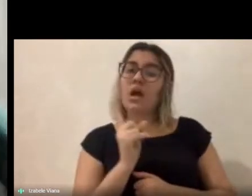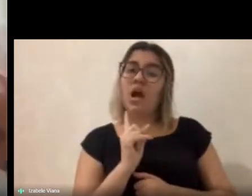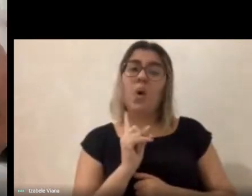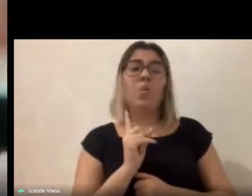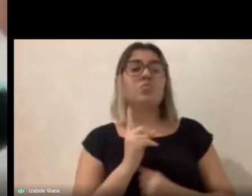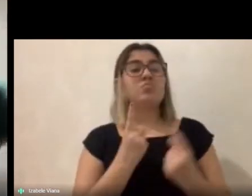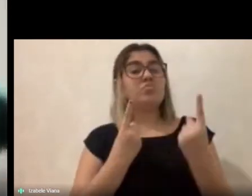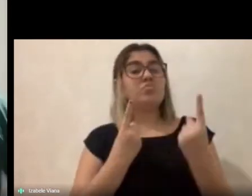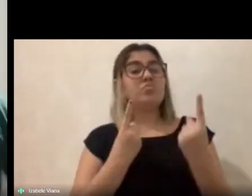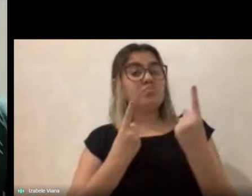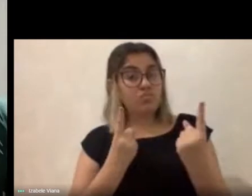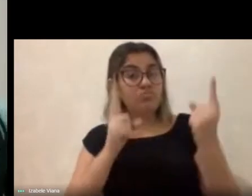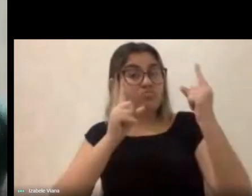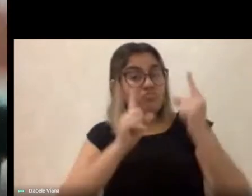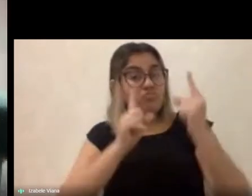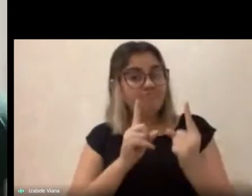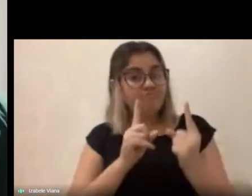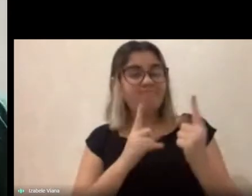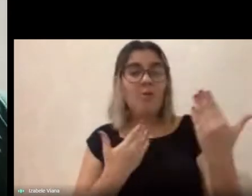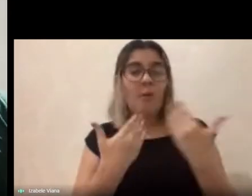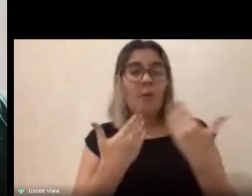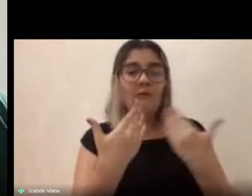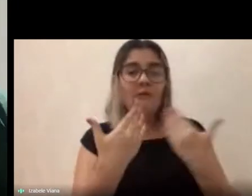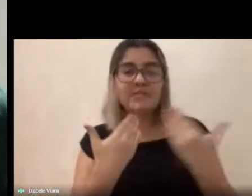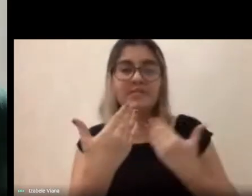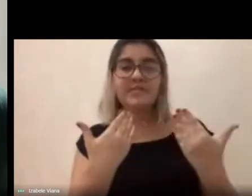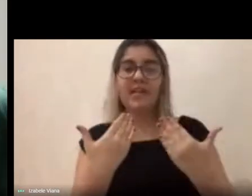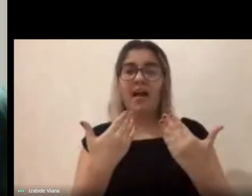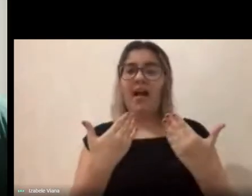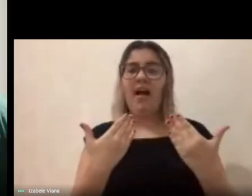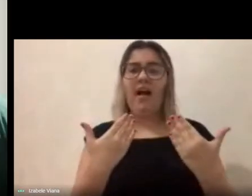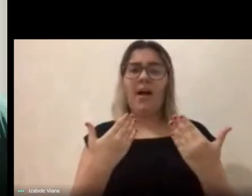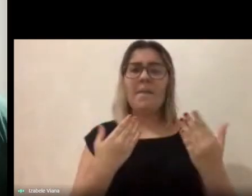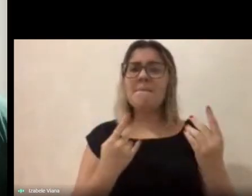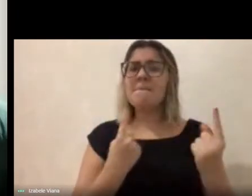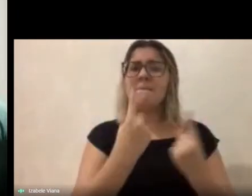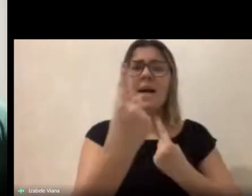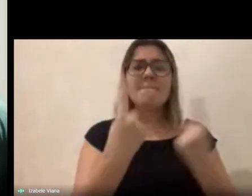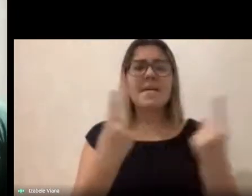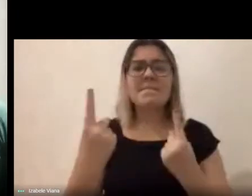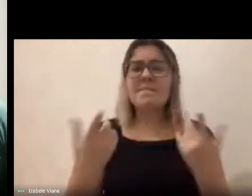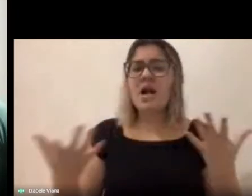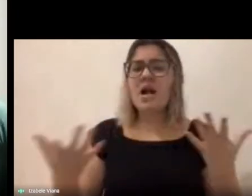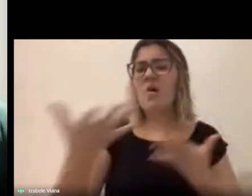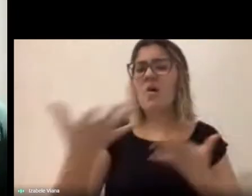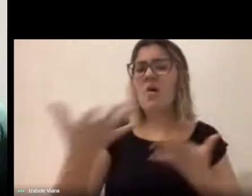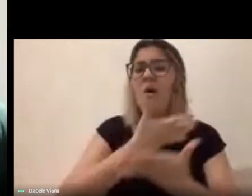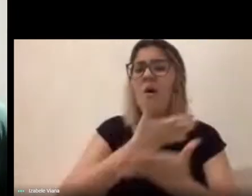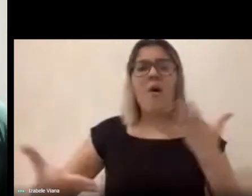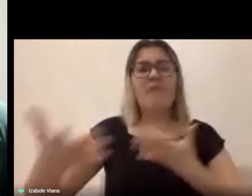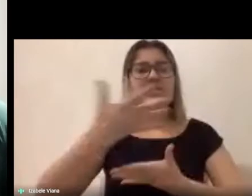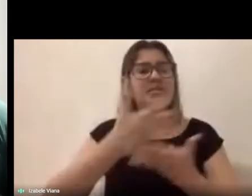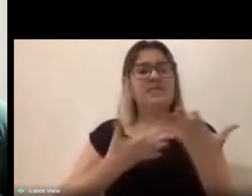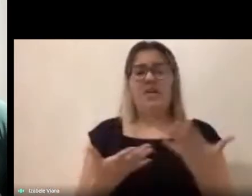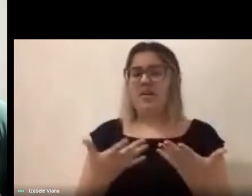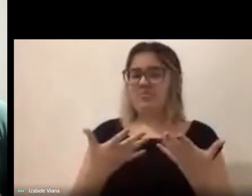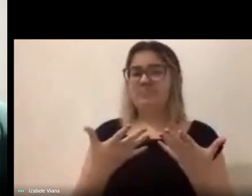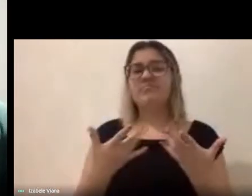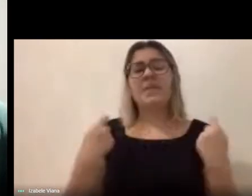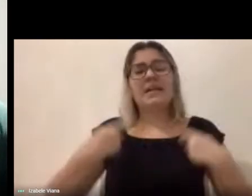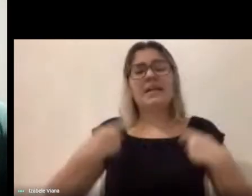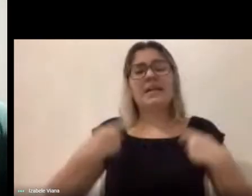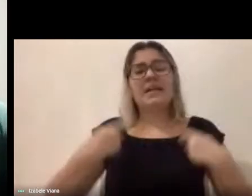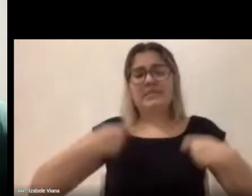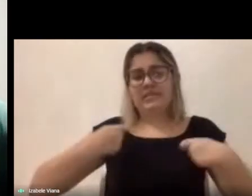bilateral, translateral, polilateral, o que for, né? Porque a